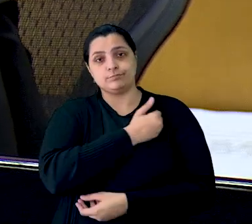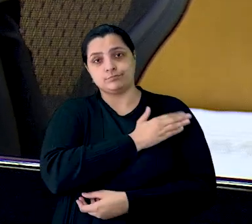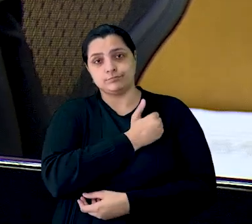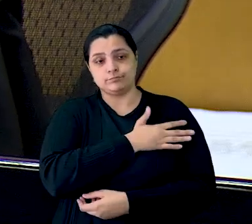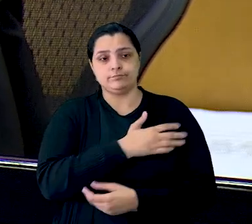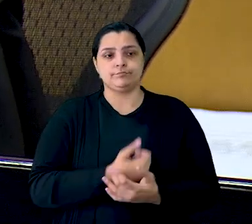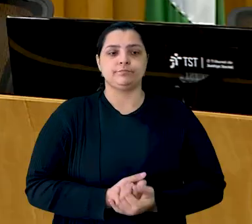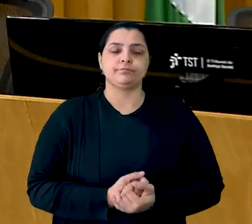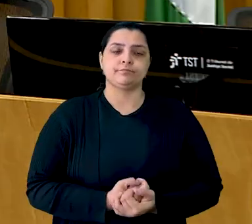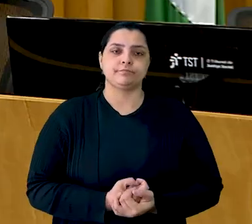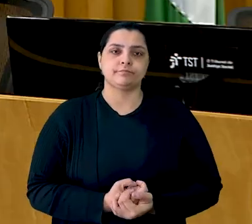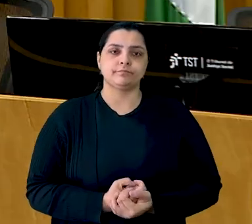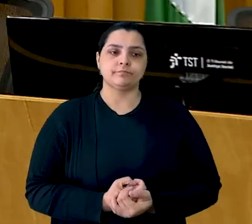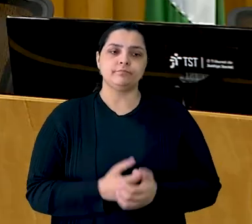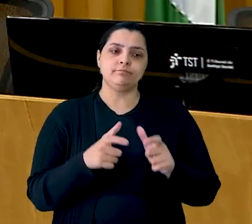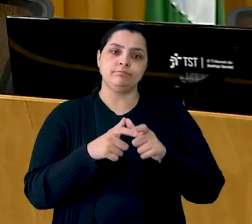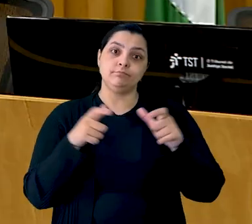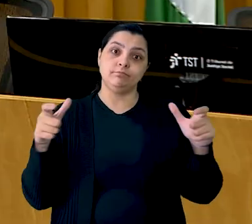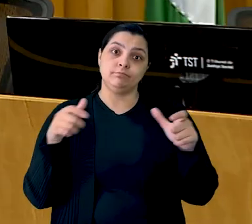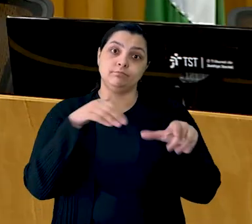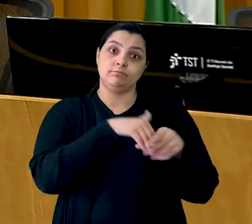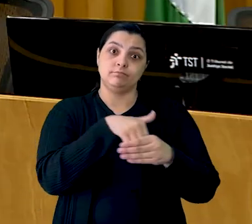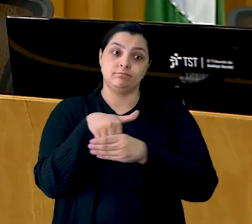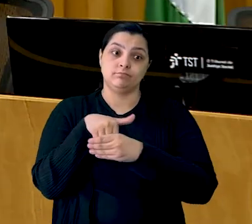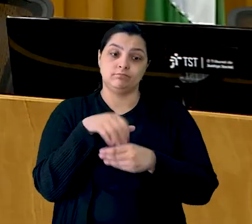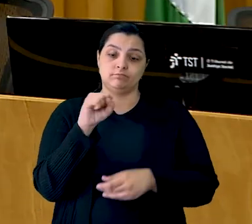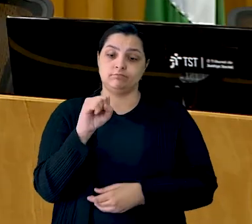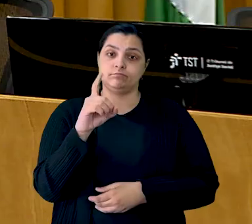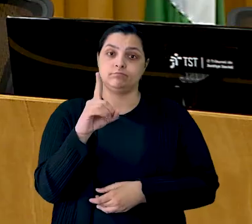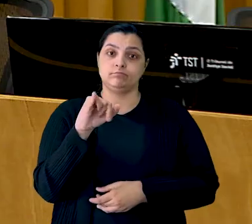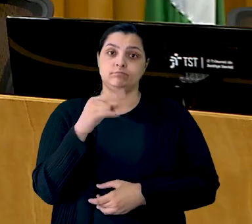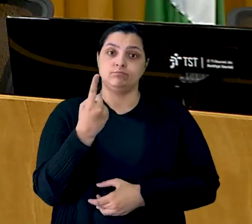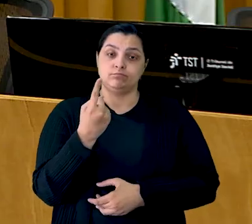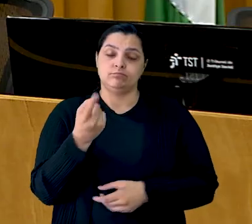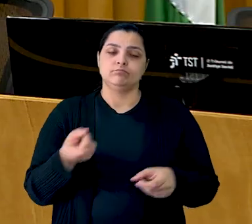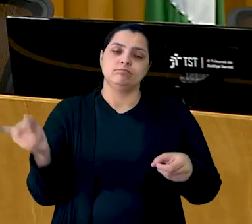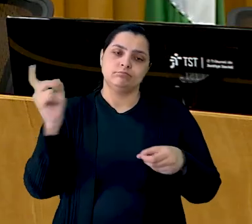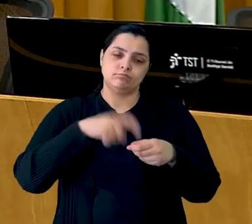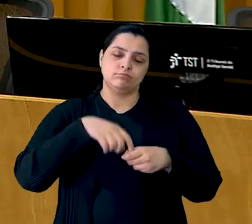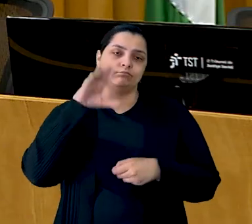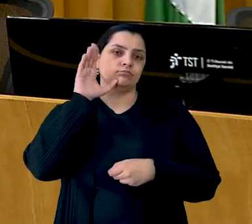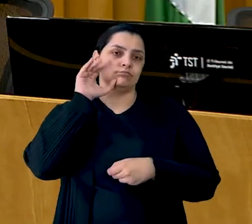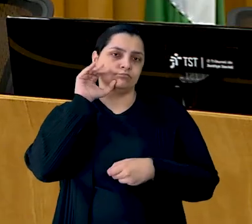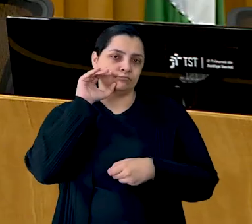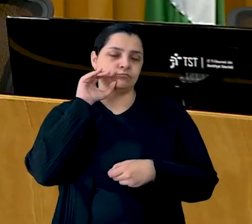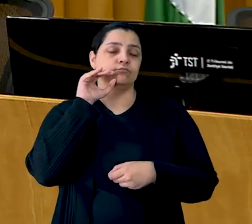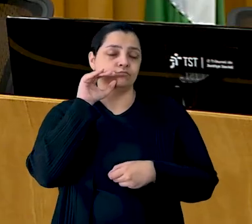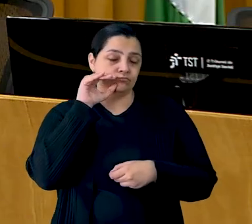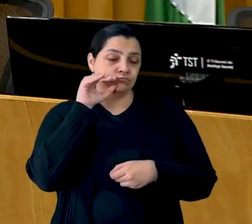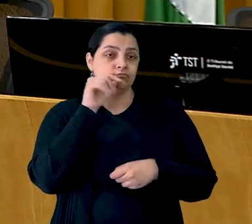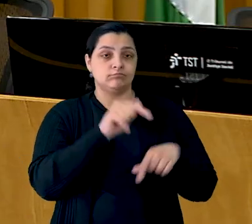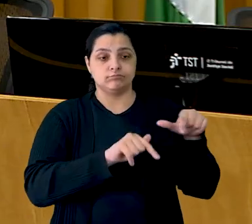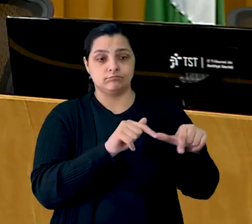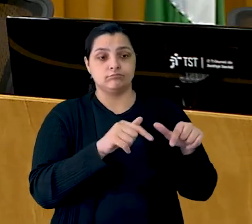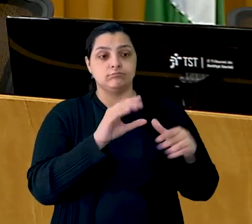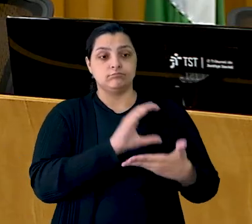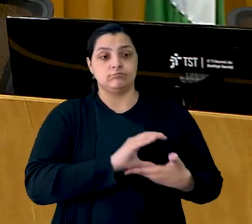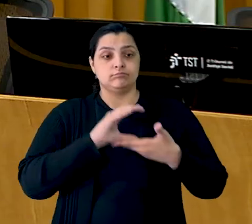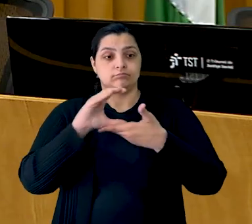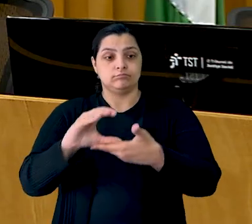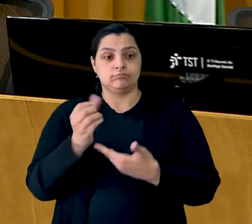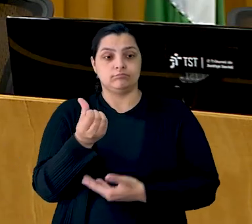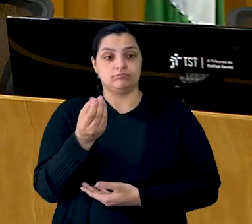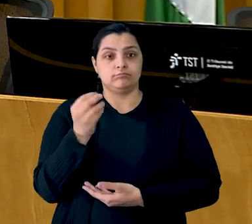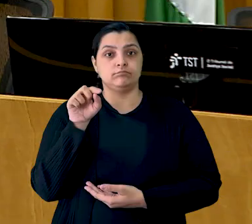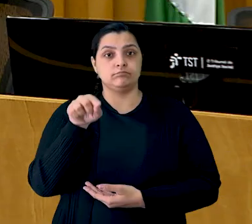de discriminação. Sendo assim, por maioria dos votos, a SDI1 determinou a reintegração do técnico ao emprego e